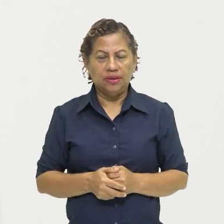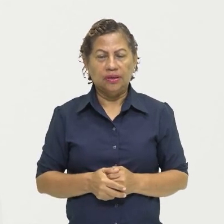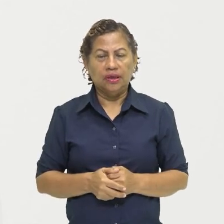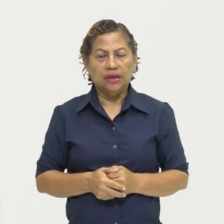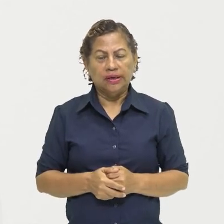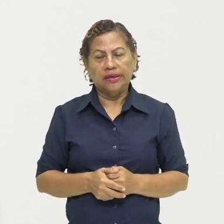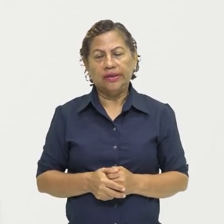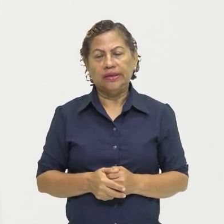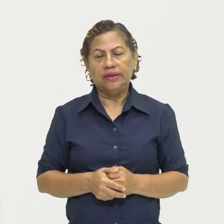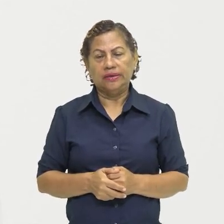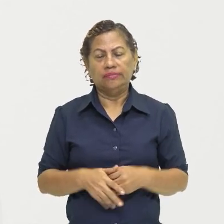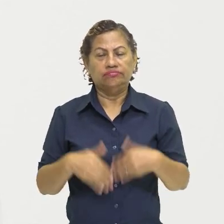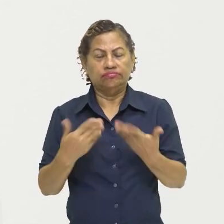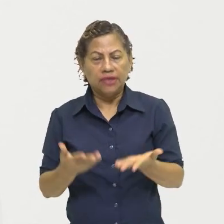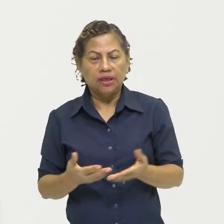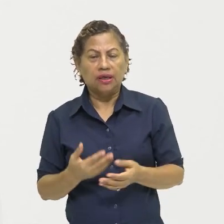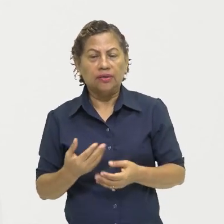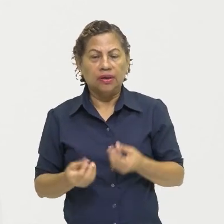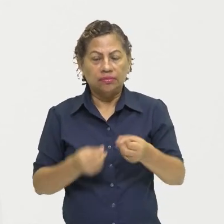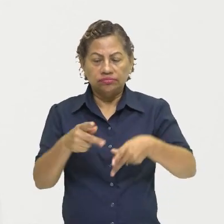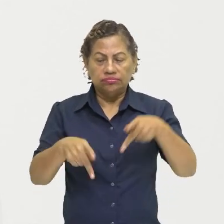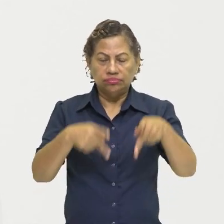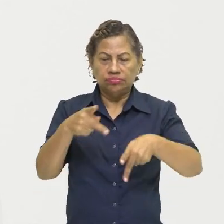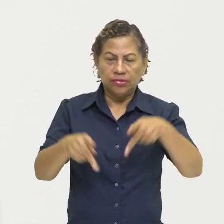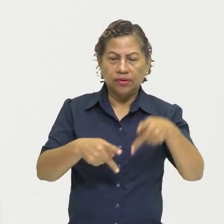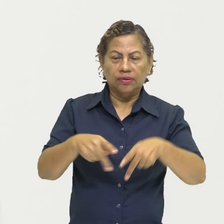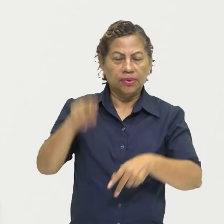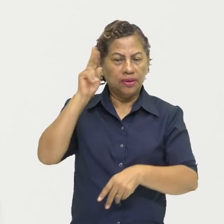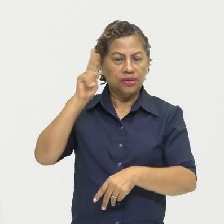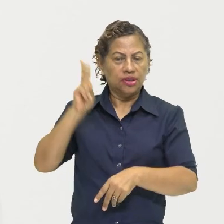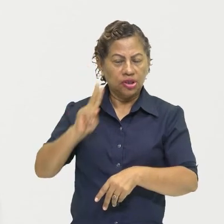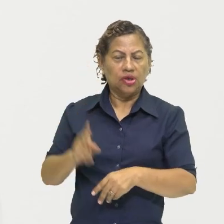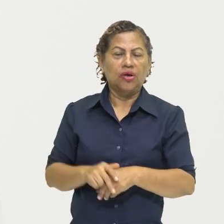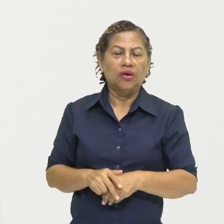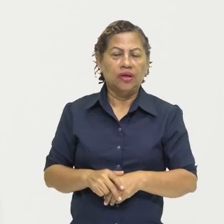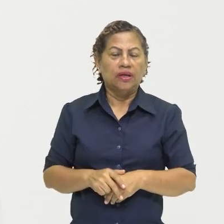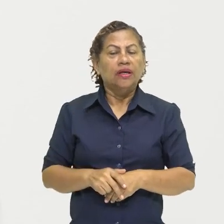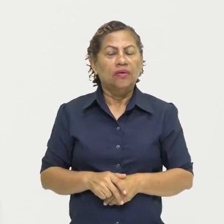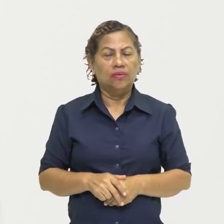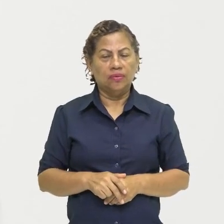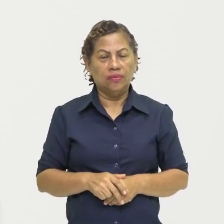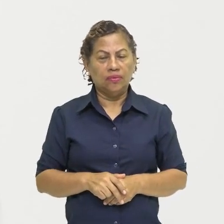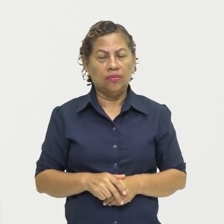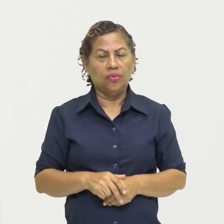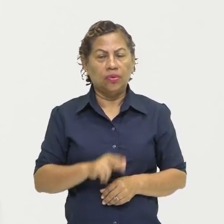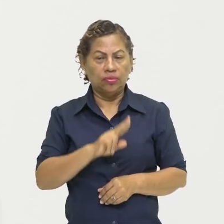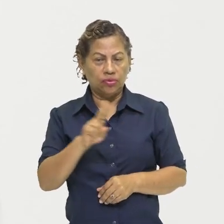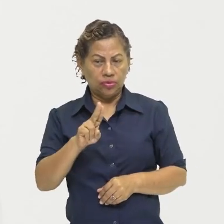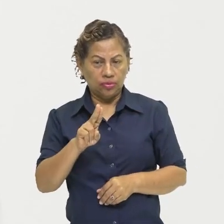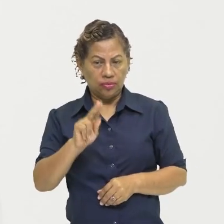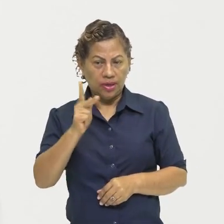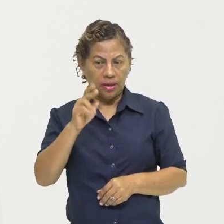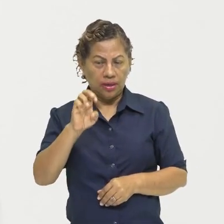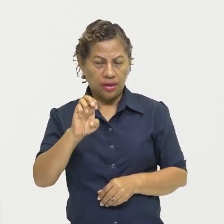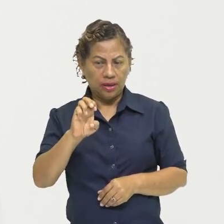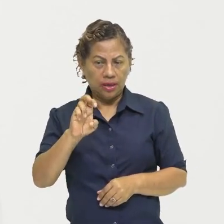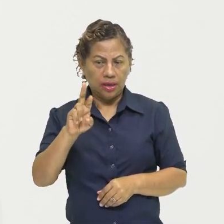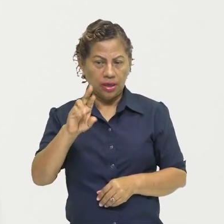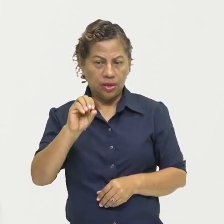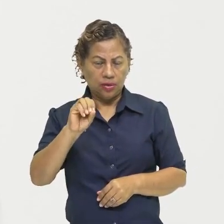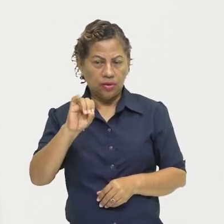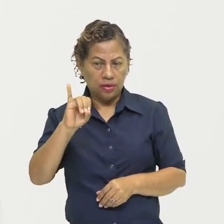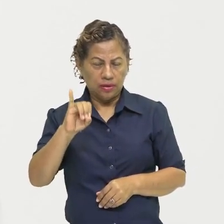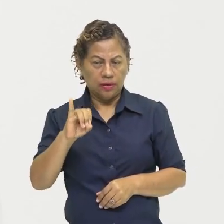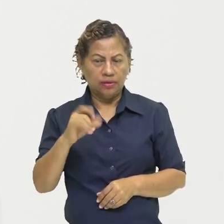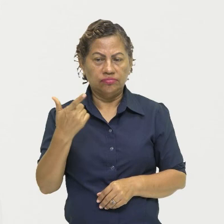obra procura fazer um retrato do povo brasileiro por meio do herói sem caráter. e ela é fruto, né, do conhecimento reunido por